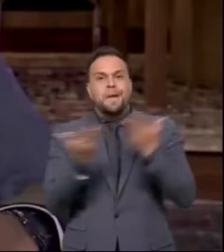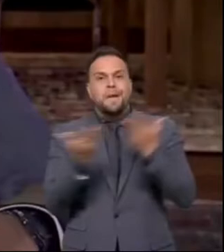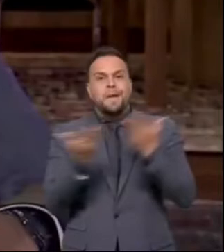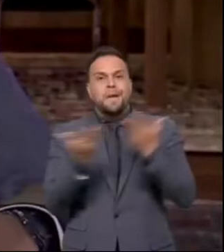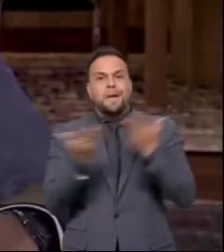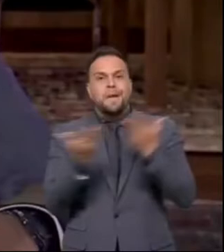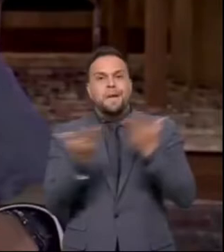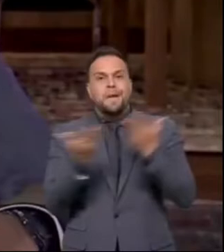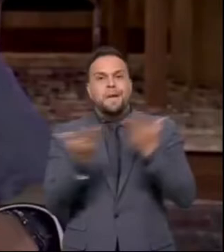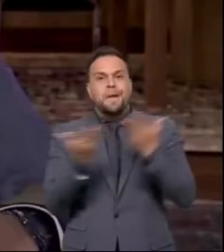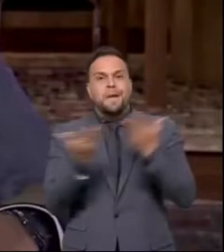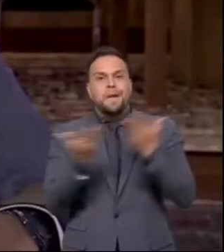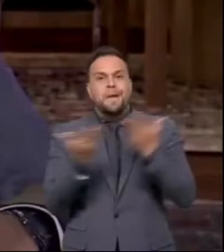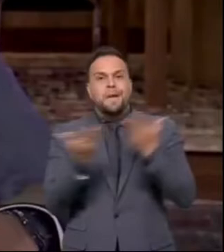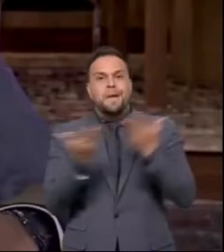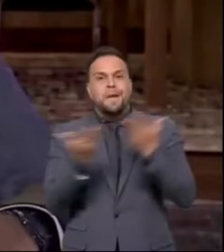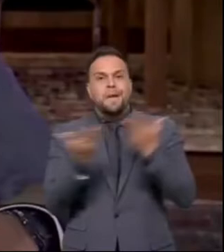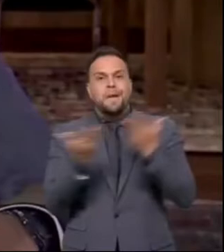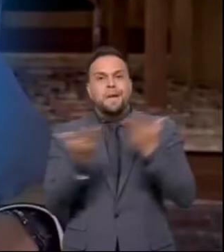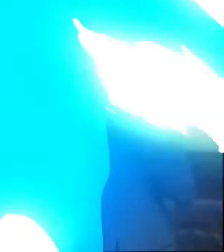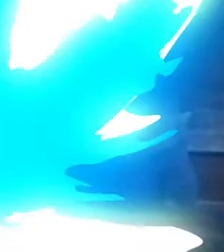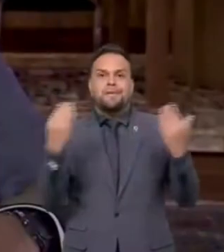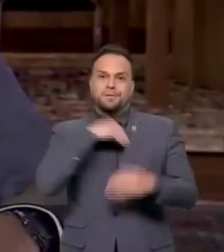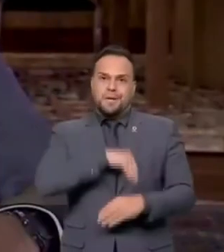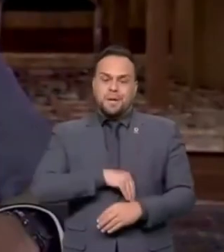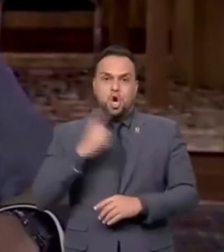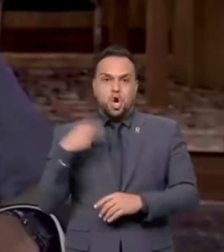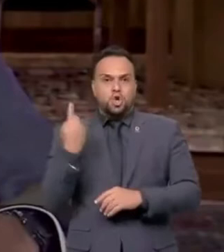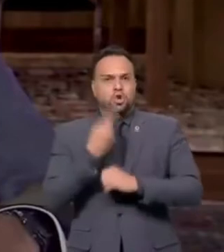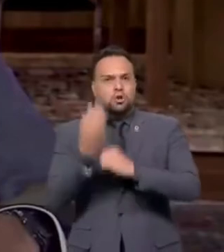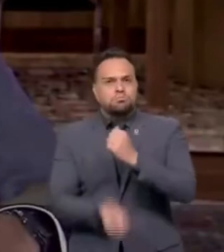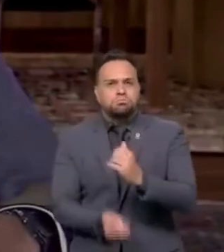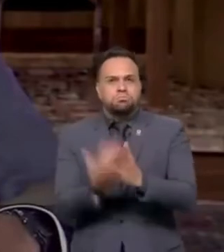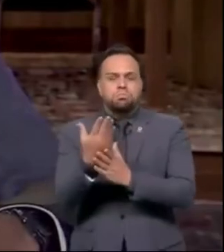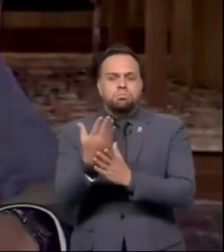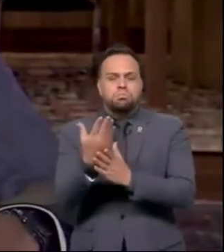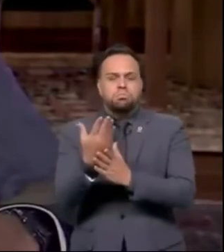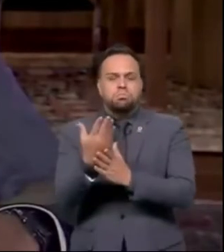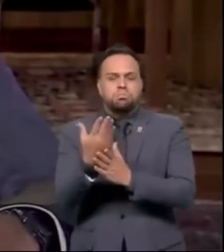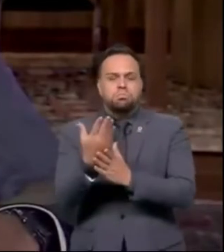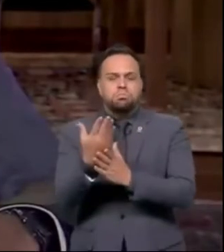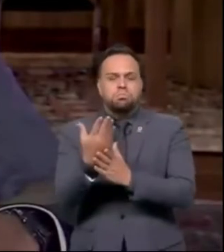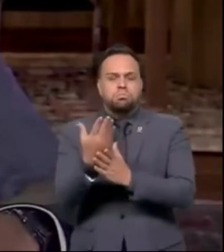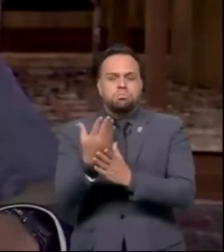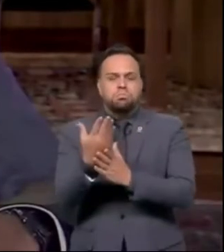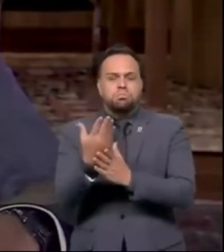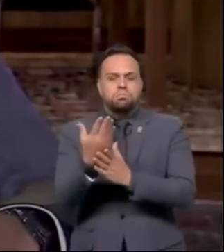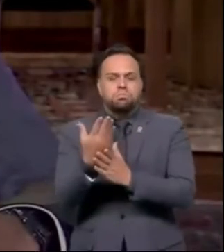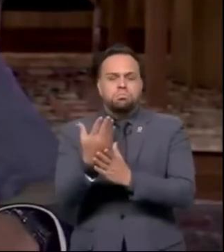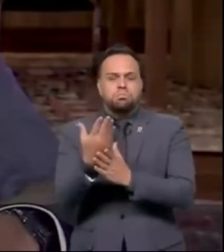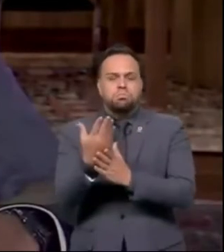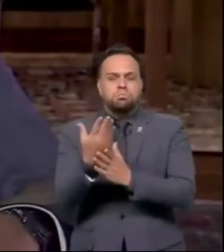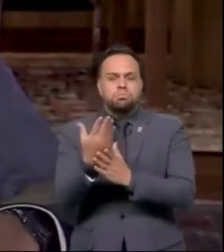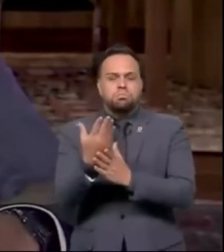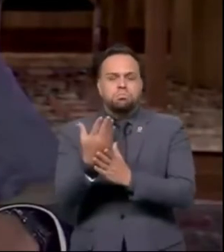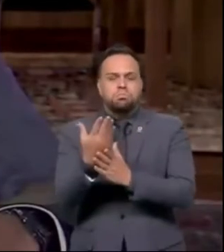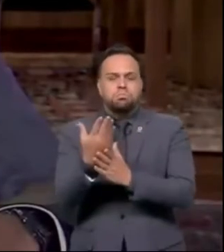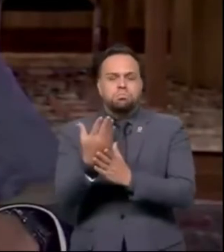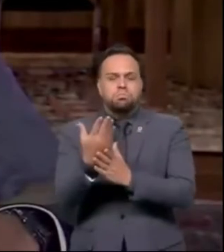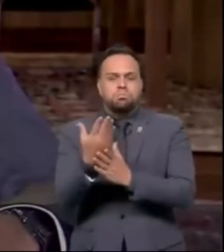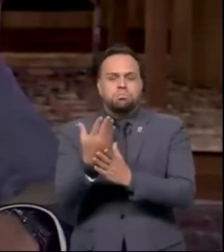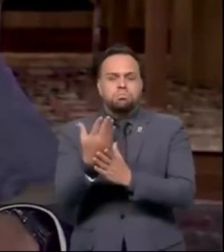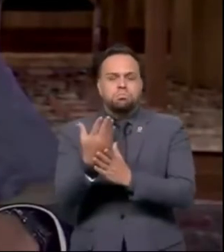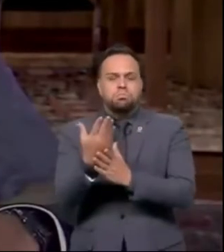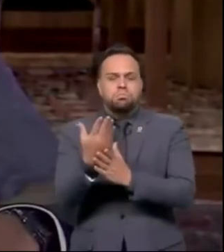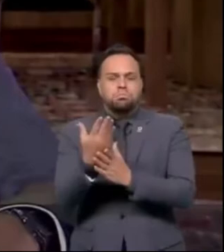Eu chorei já muito pelo meu país. Criamos o auxílio emergencial. Nós que criamos o auxílio emergencial. Nós